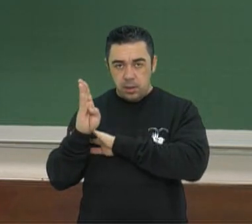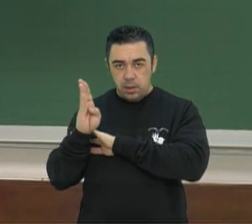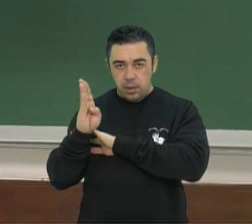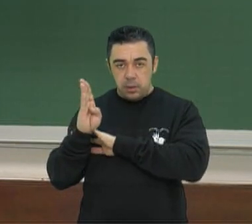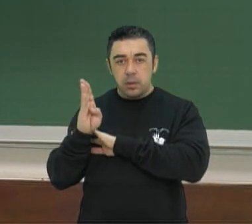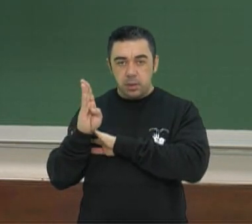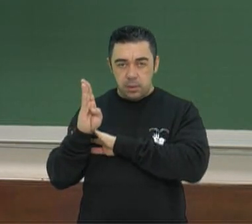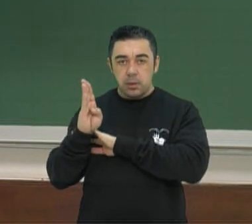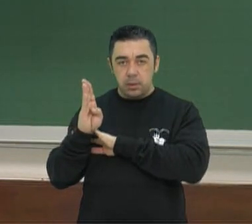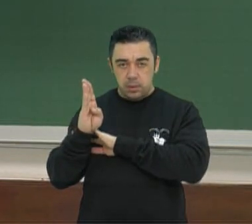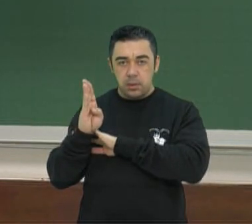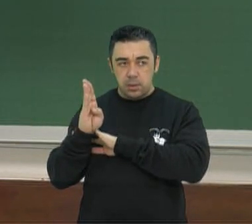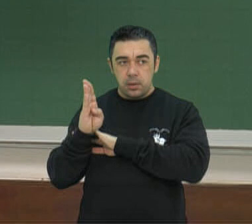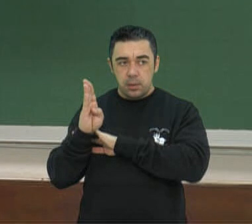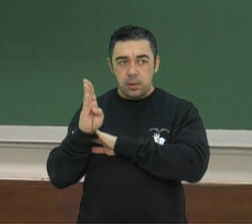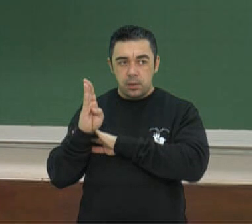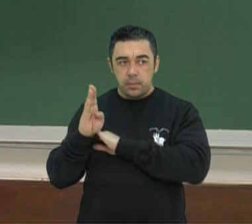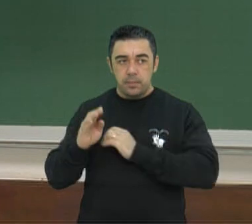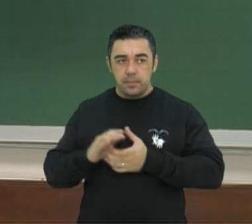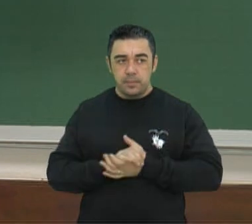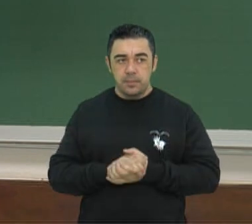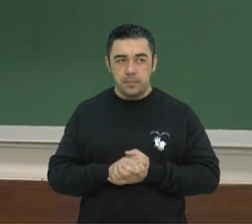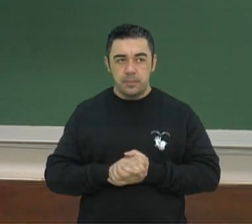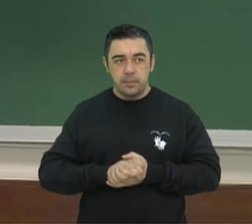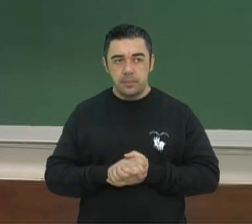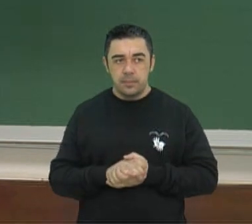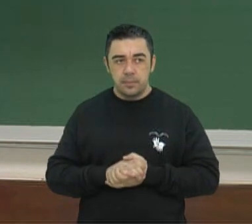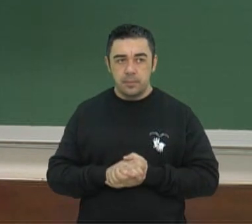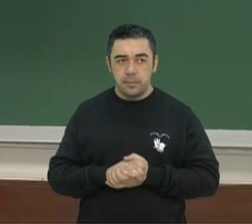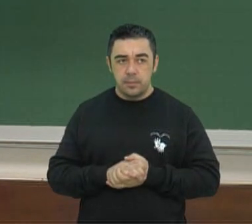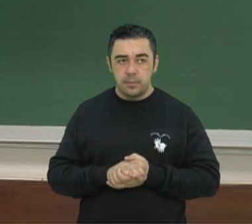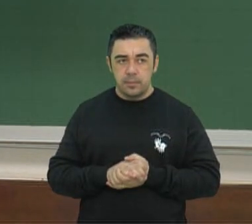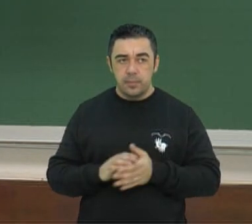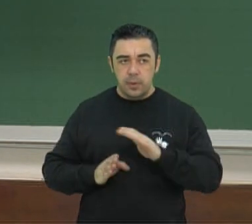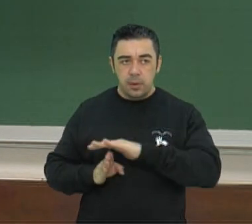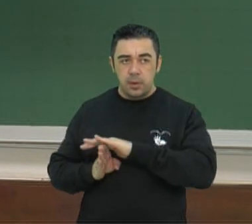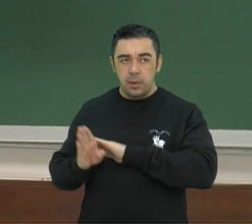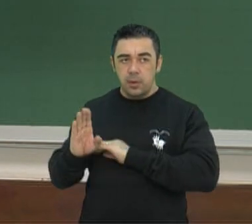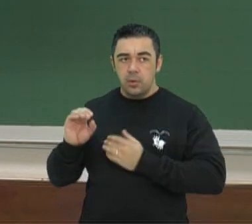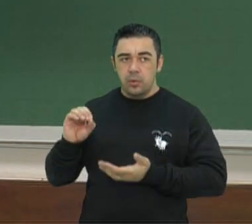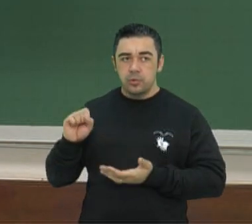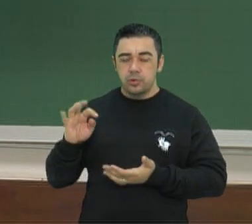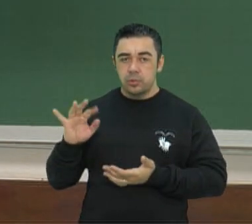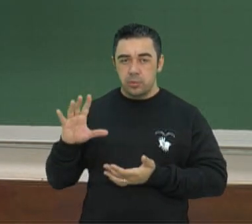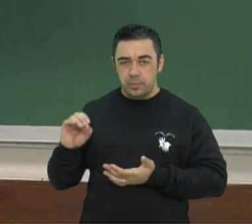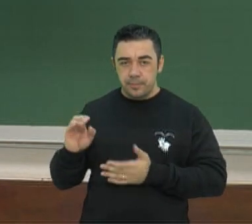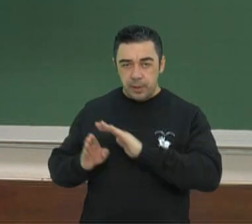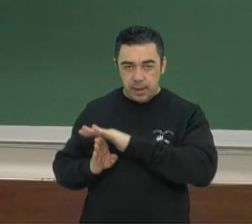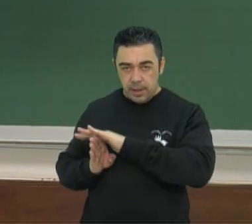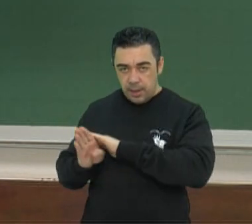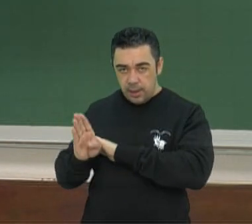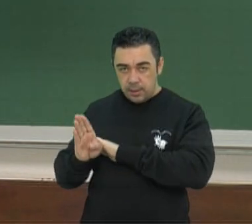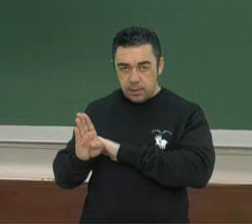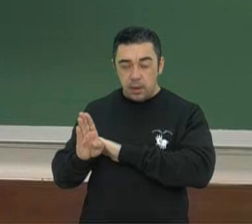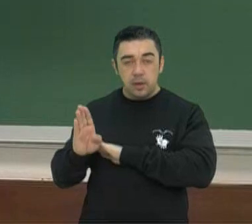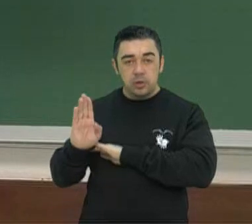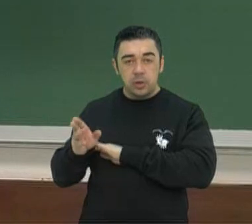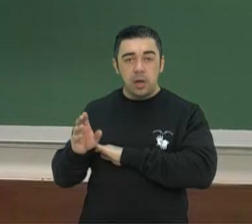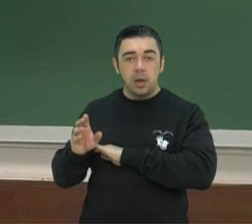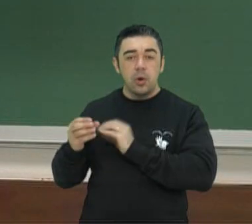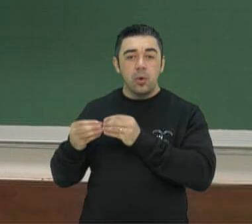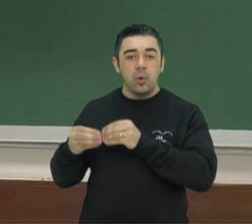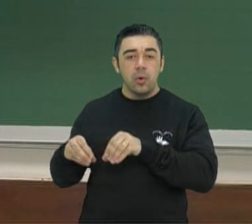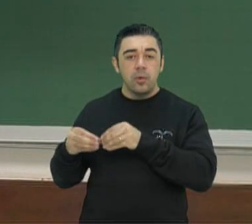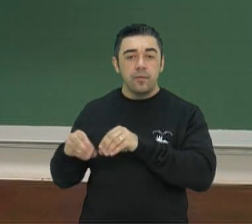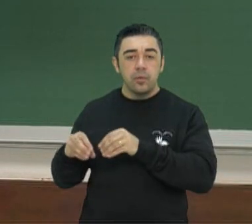asinhas lá, ostíolo, na verdade, desculpa, não é opérculo, tá? Entra pelo ostíolo. E quando ela entra, depois que ela perdeu as asas, ela põe ovos